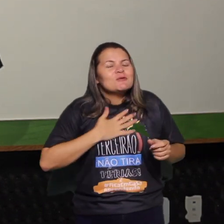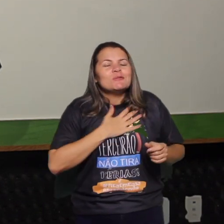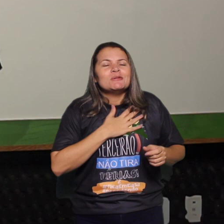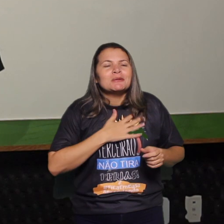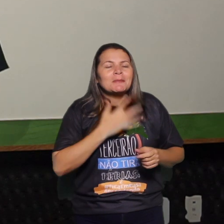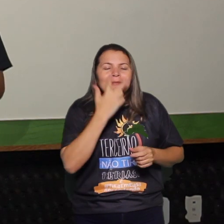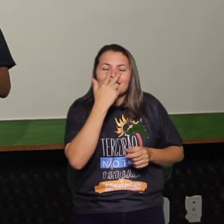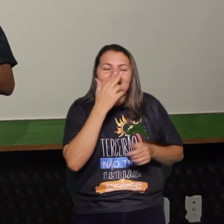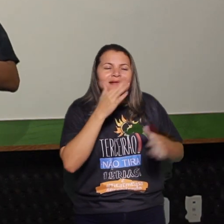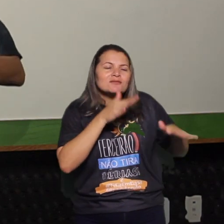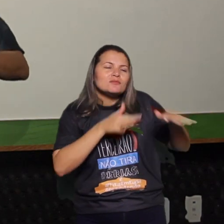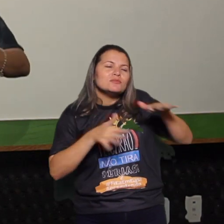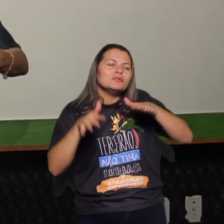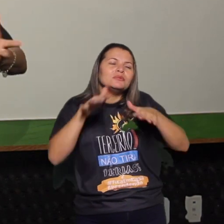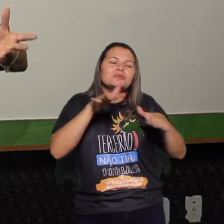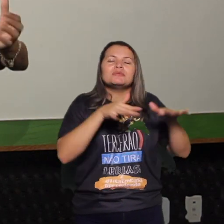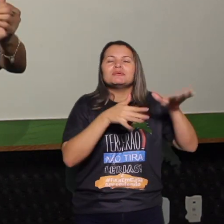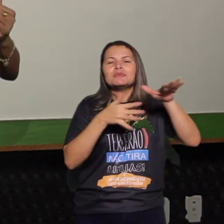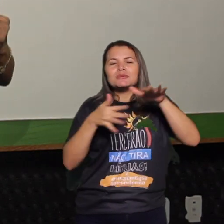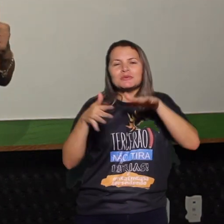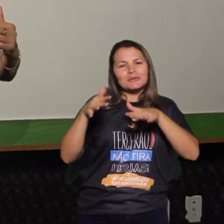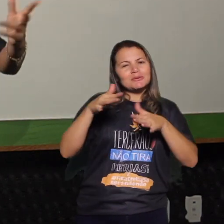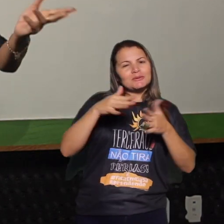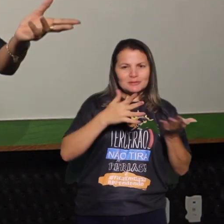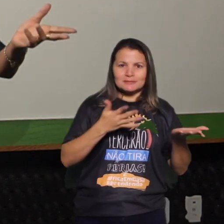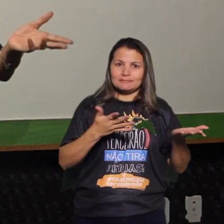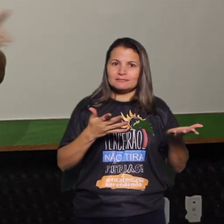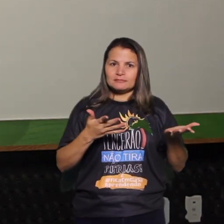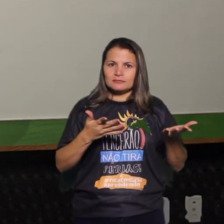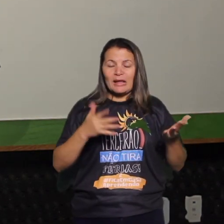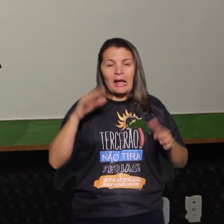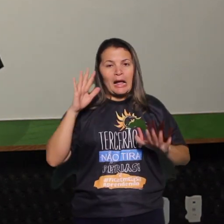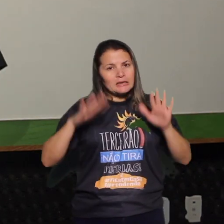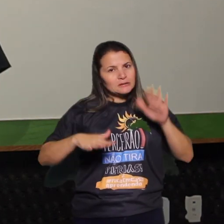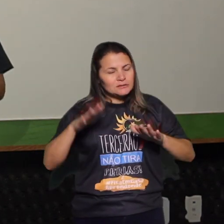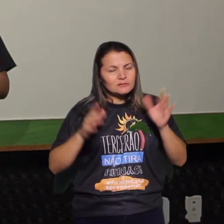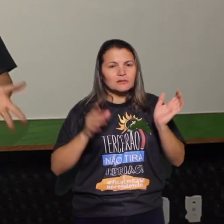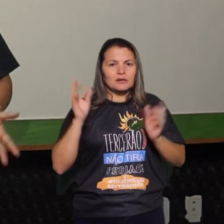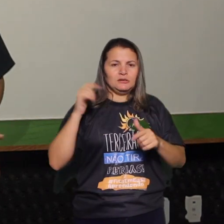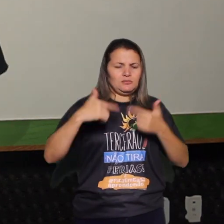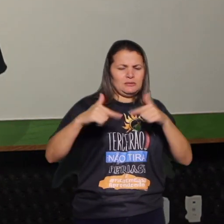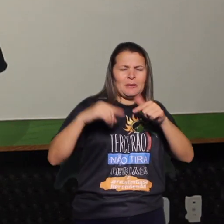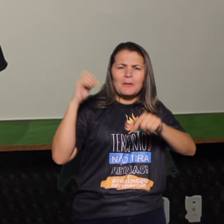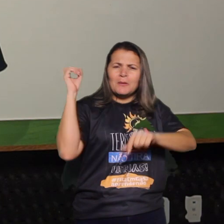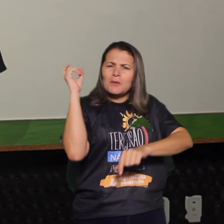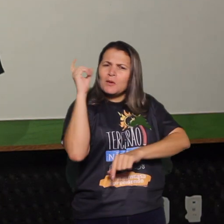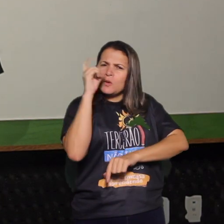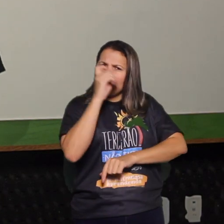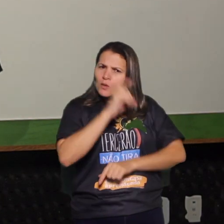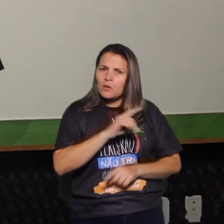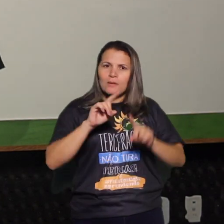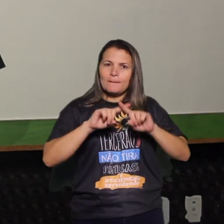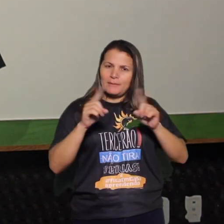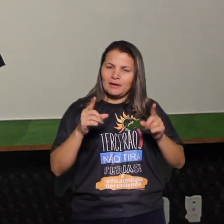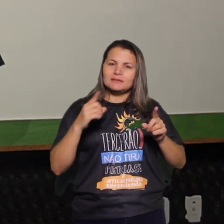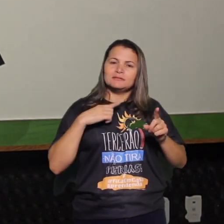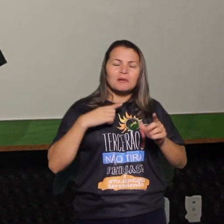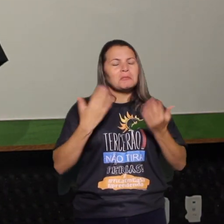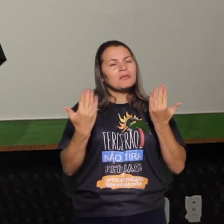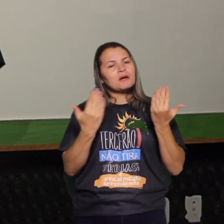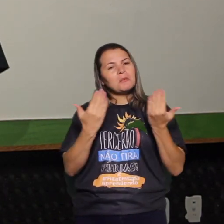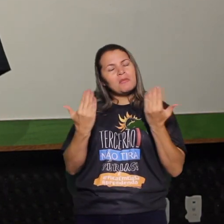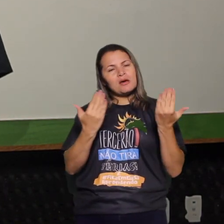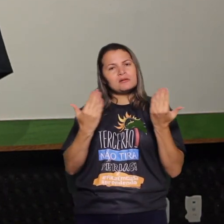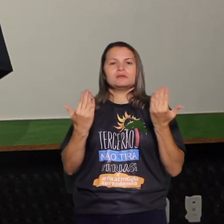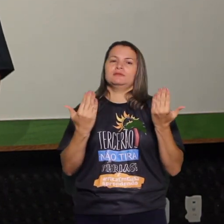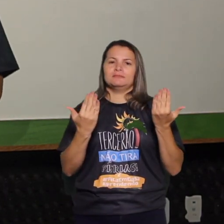tanto prazer que ele está flutuando como se ele fosse um príncipe. E às vezes o trabalho é árduo. Então existe uma comparação.